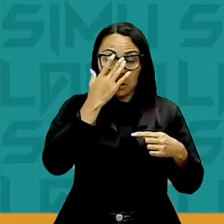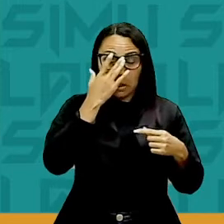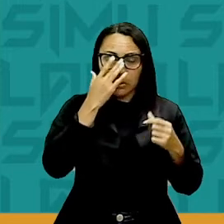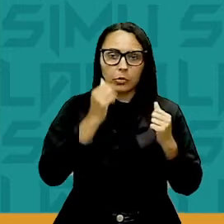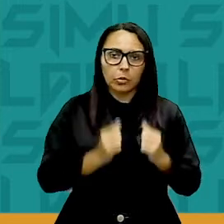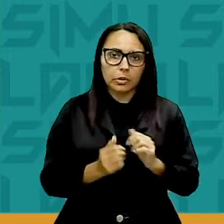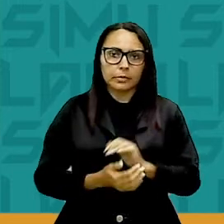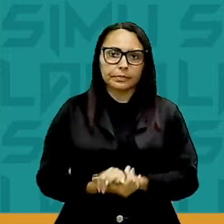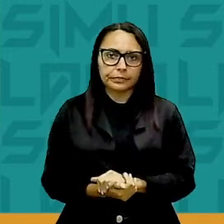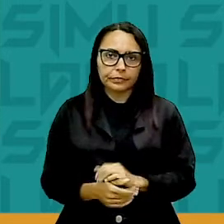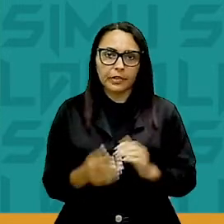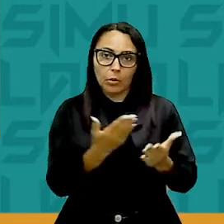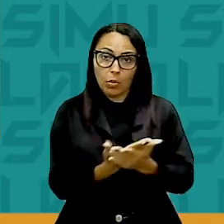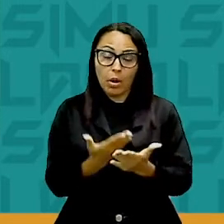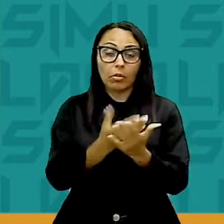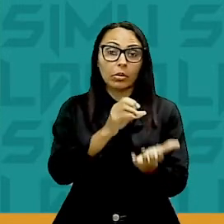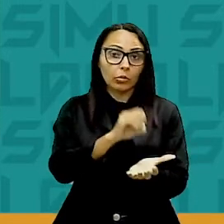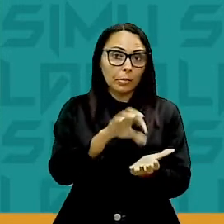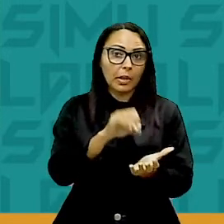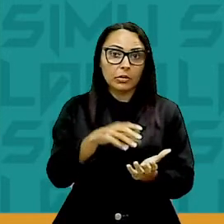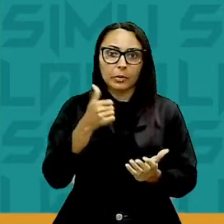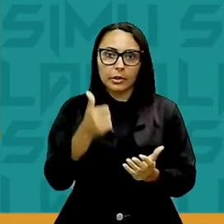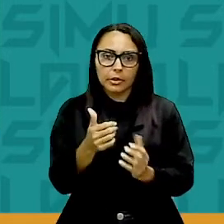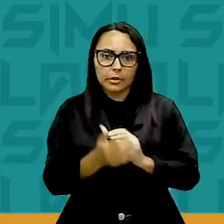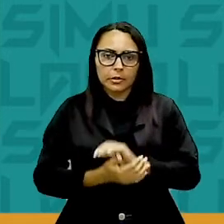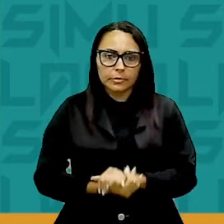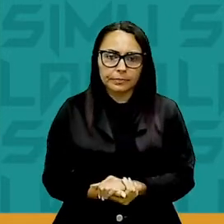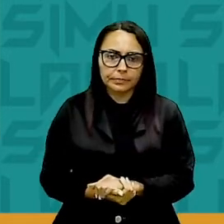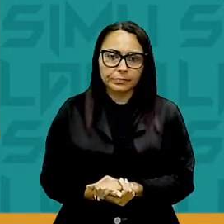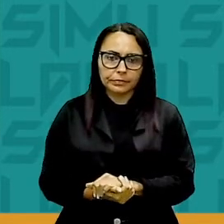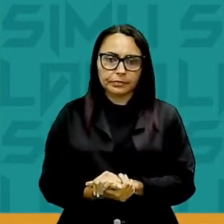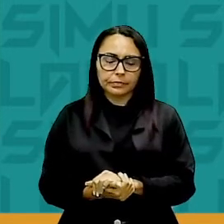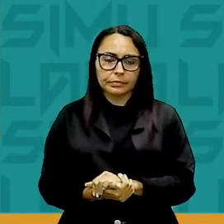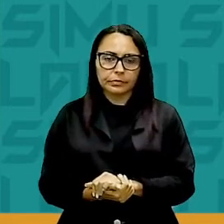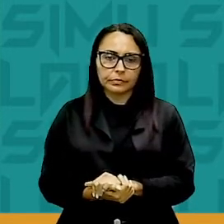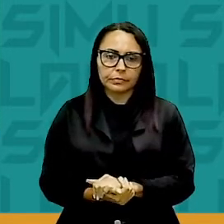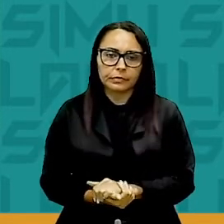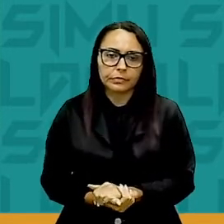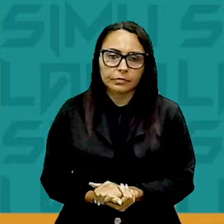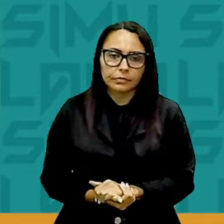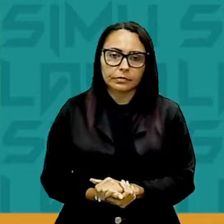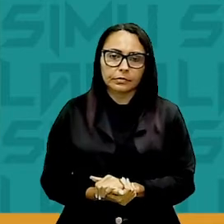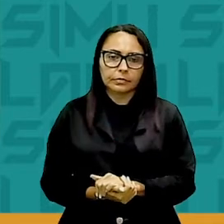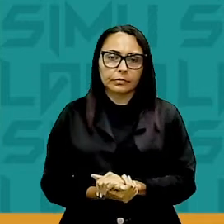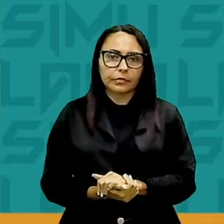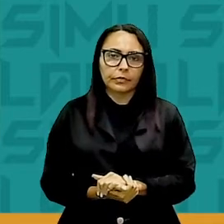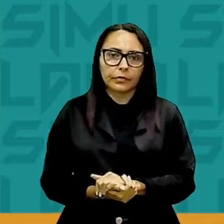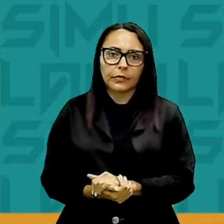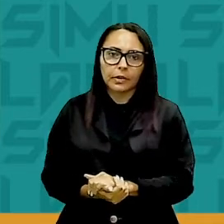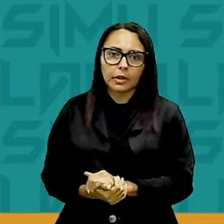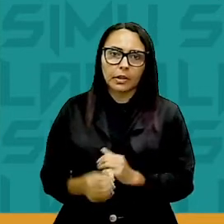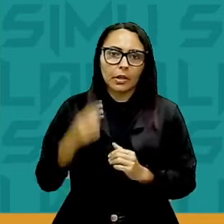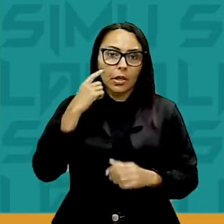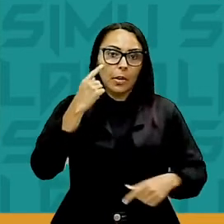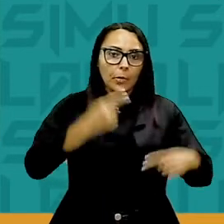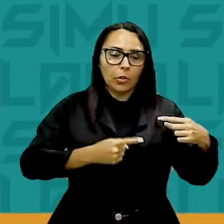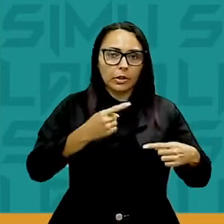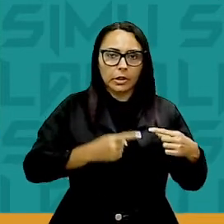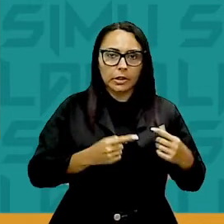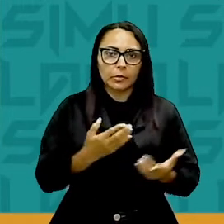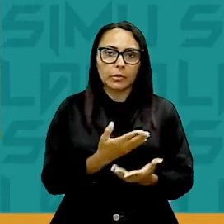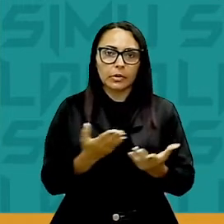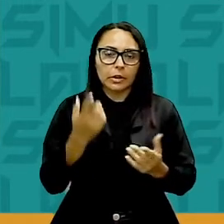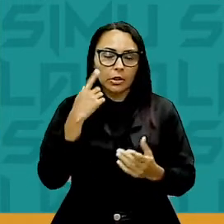poder. Tem uma aula do Educapé sobre isso, hein, galera? Eu fiz algumas semanas atrás, dá uma olhadinha lá. Política e poder.